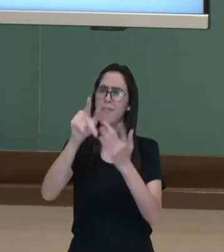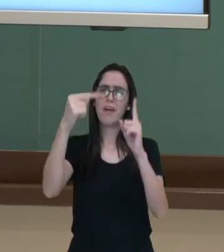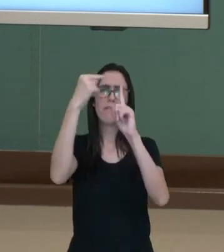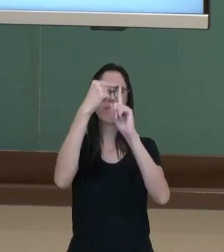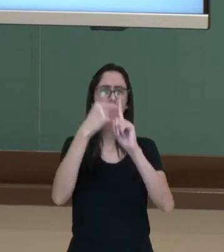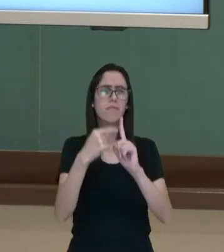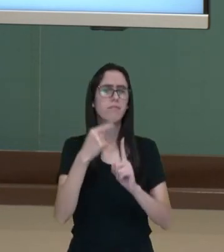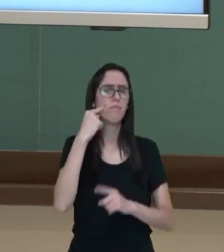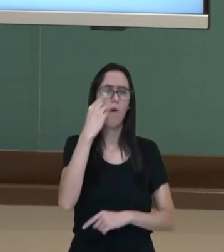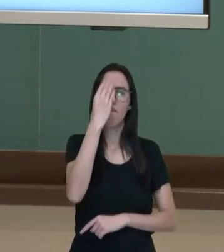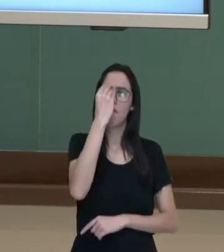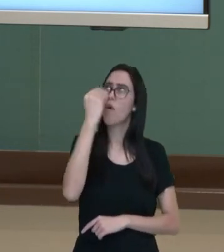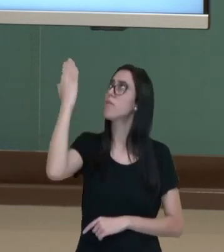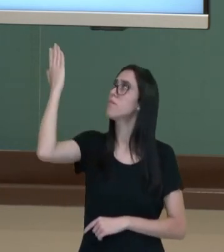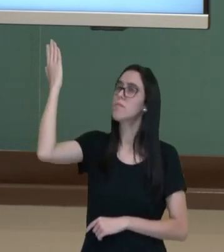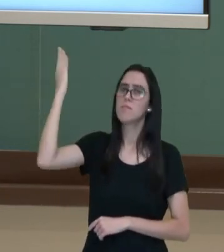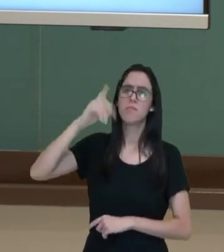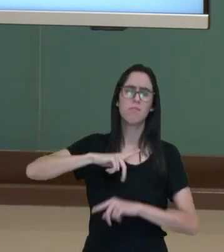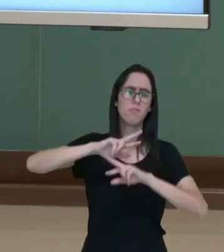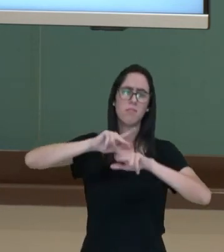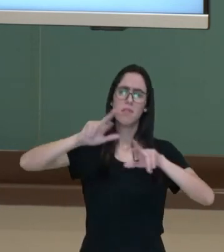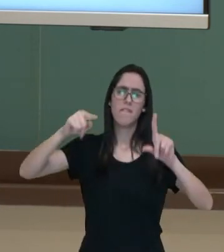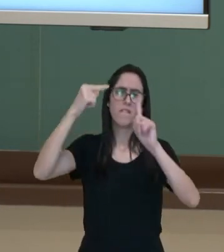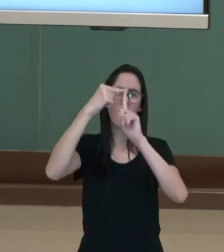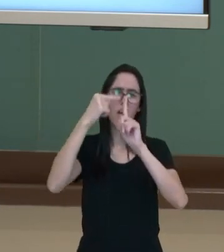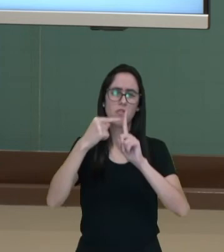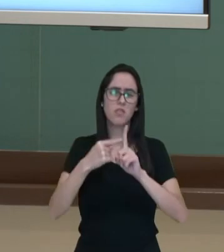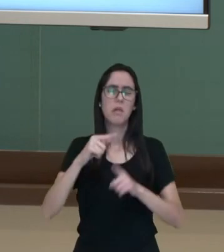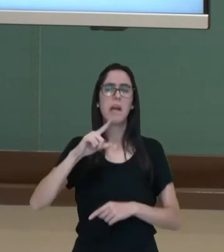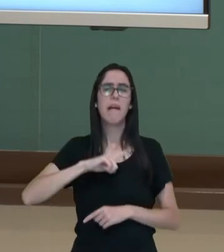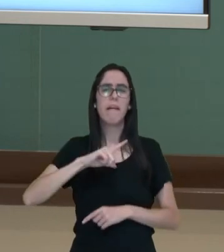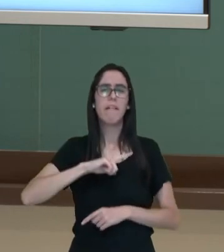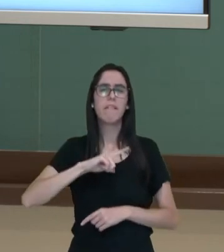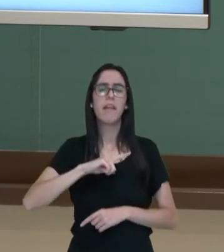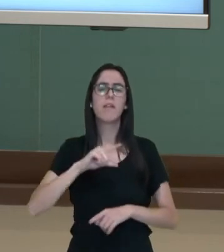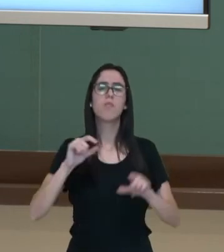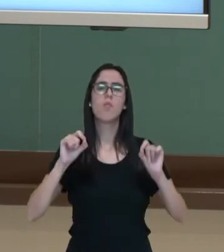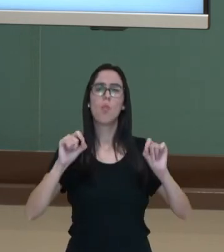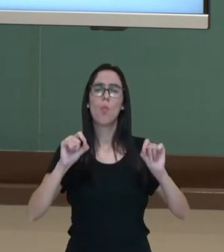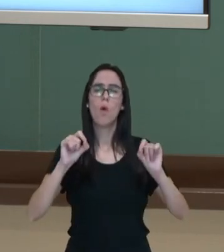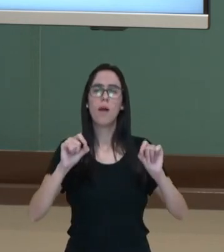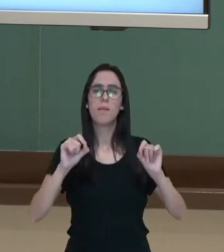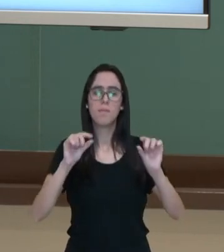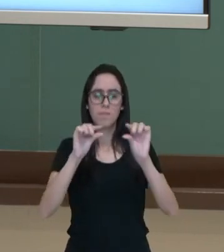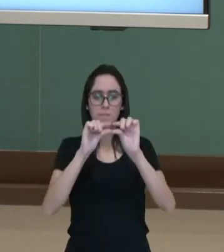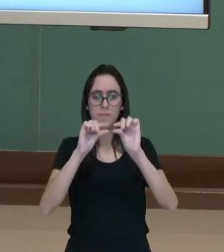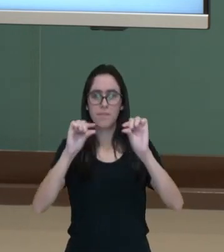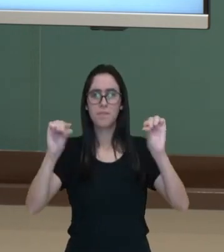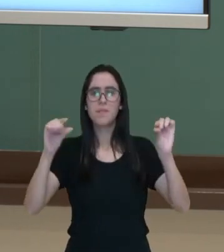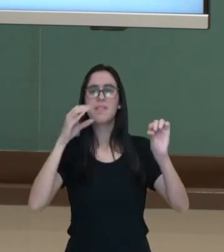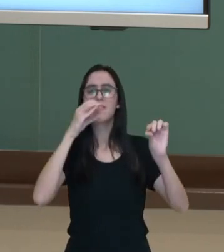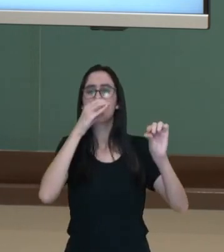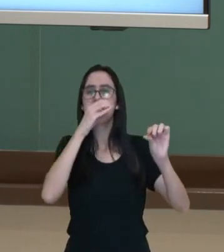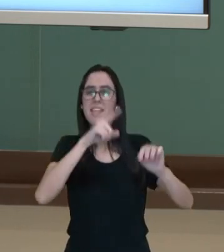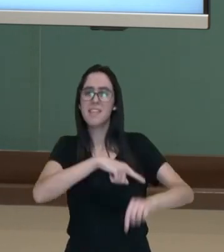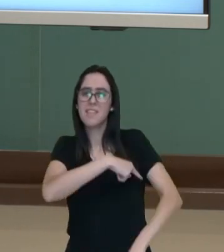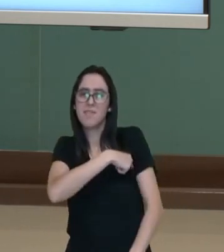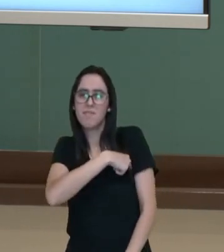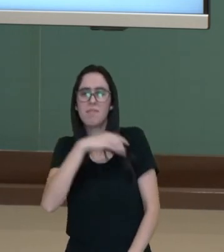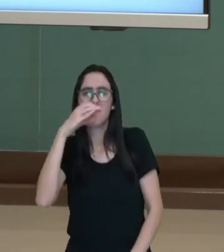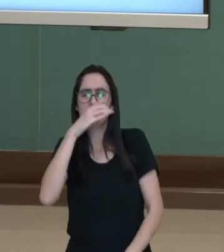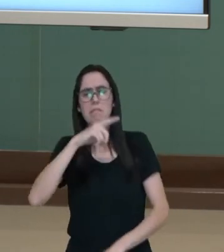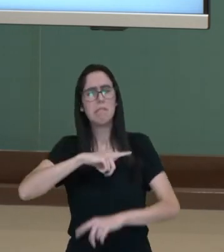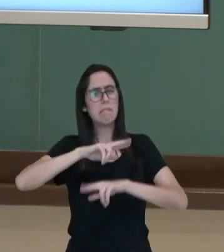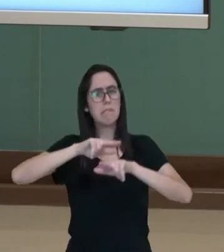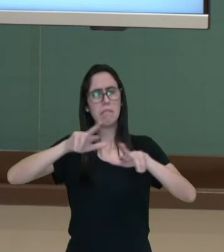os analógicos. Pessoal, tem os termômetros que utilizam ainda a dilatação do mercúrio. Enfim, tem